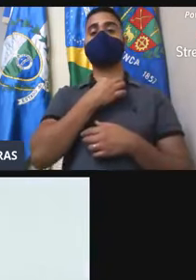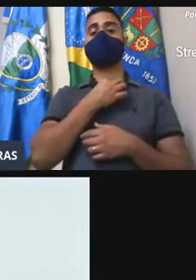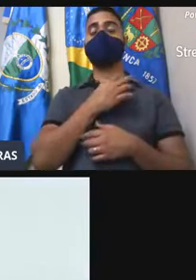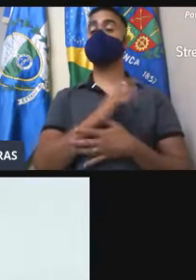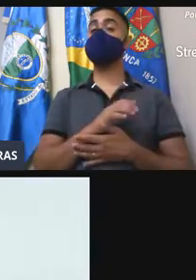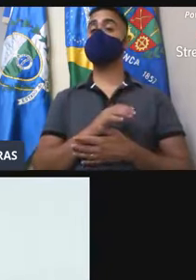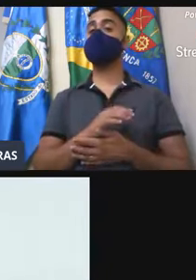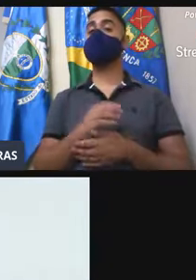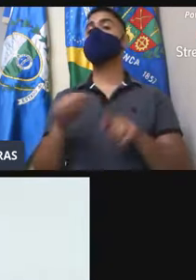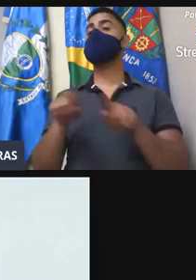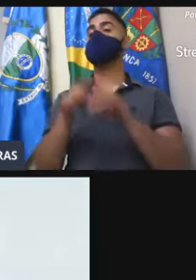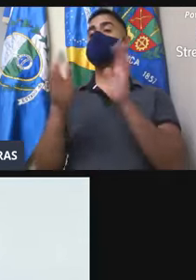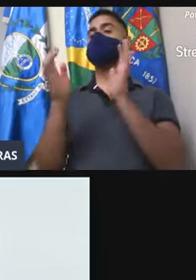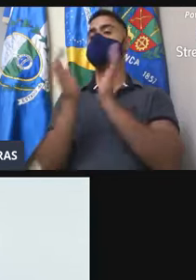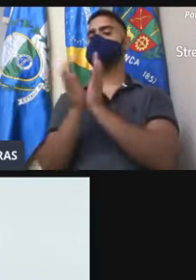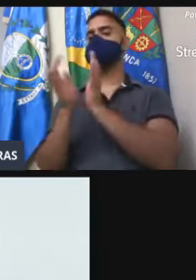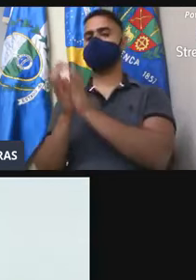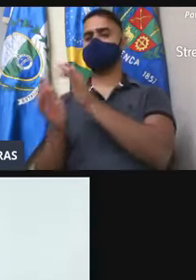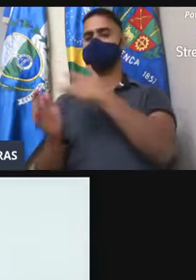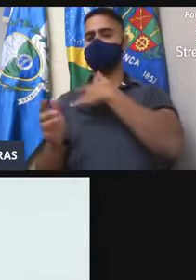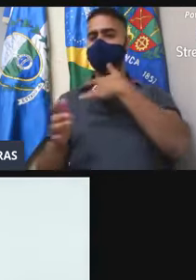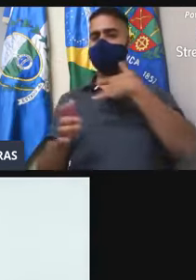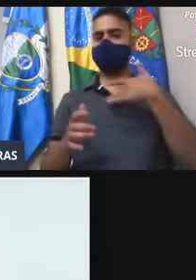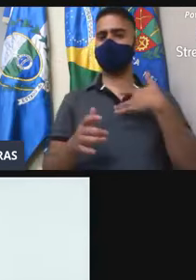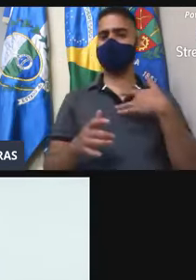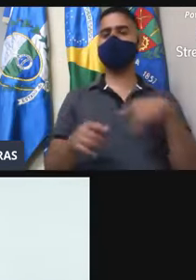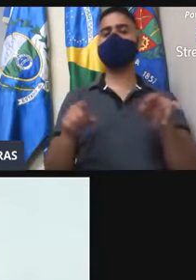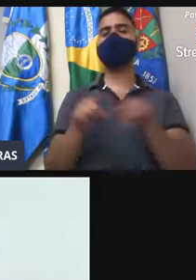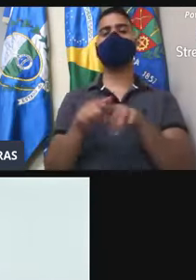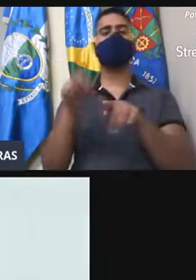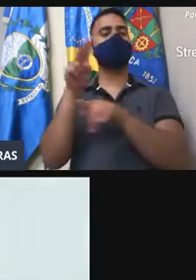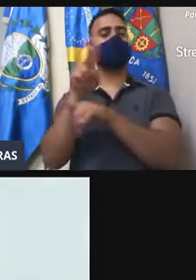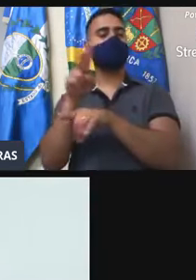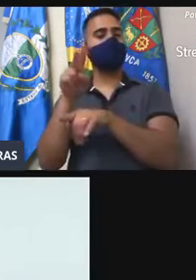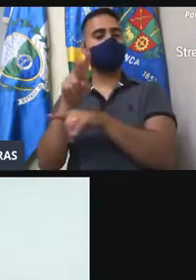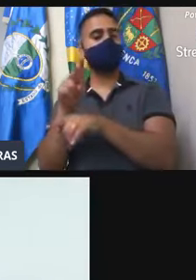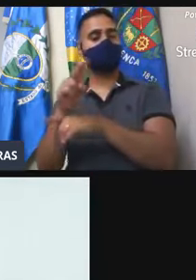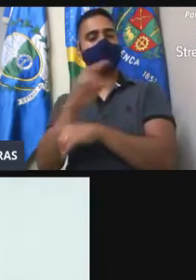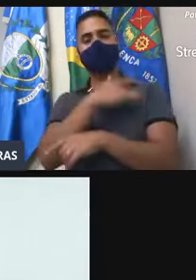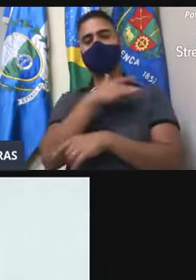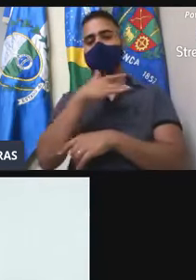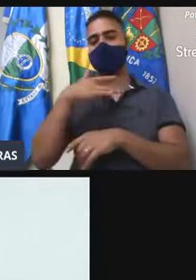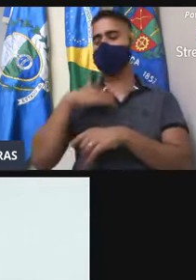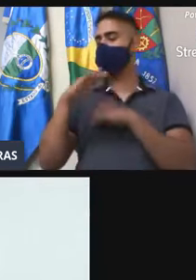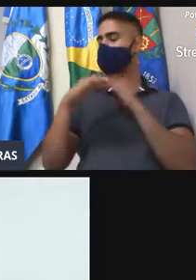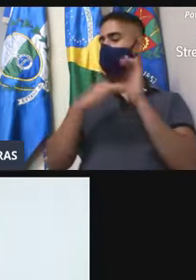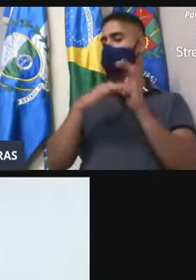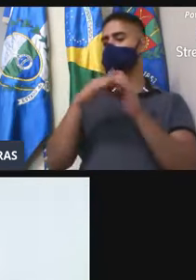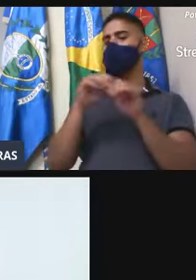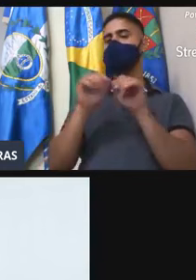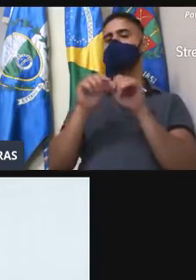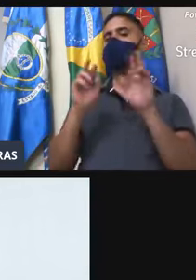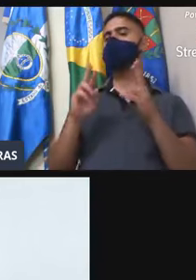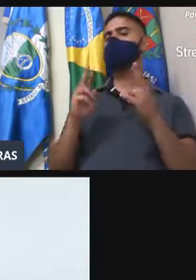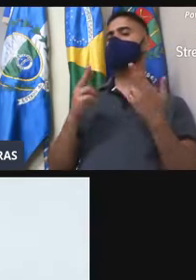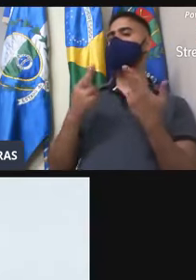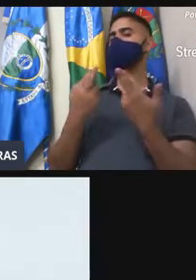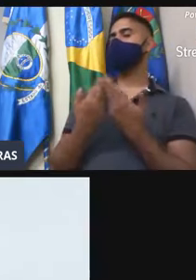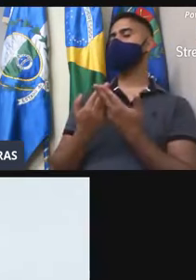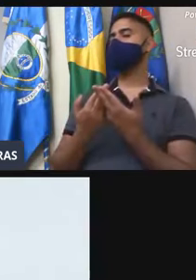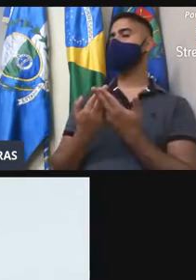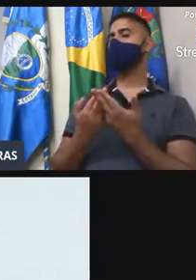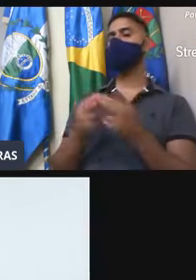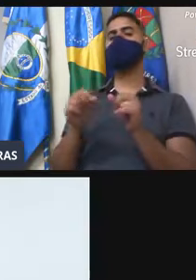do executivo e sua equipe, sendo equipe de saúde, vigilância sanitária também, todos